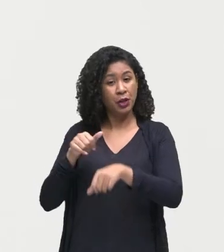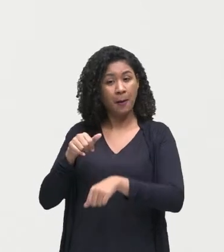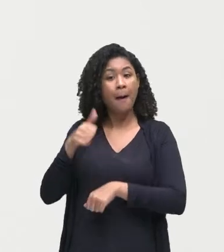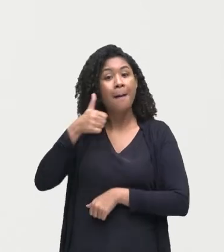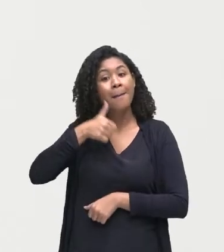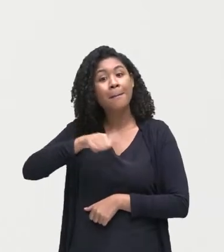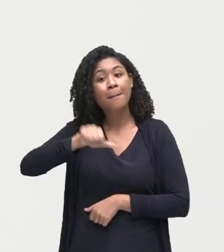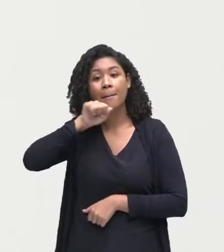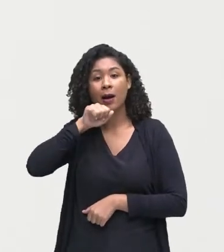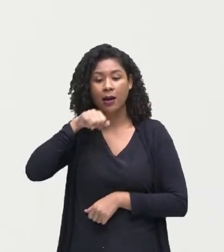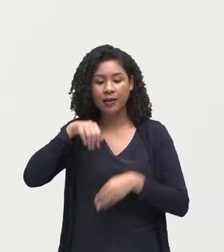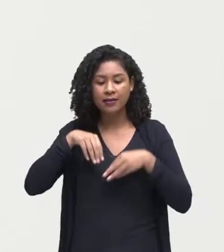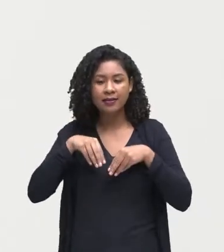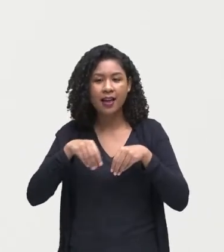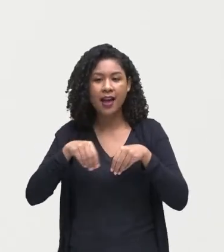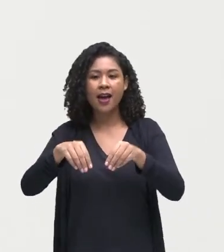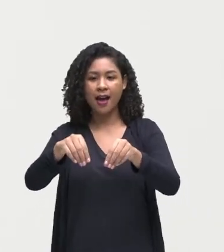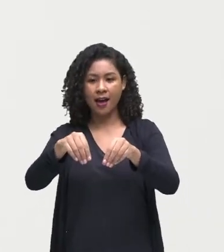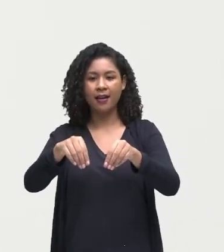né?